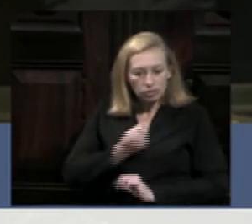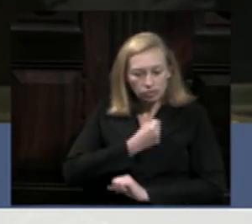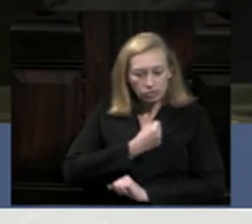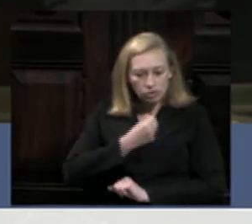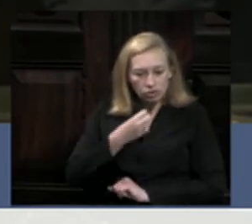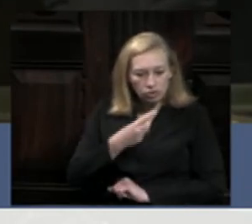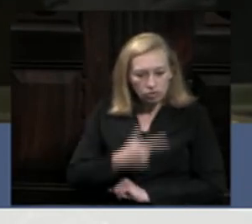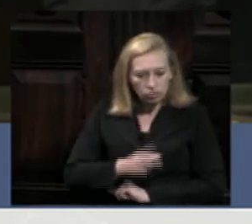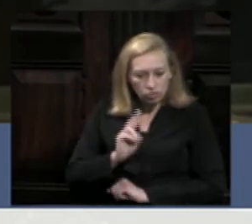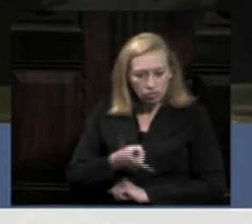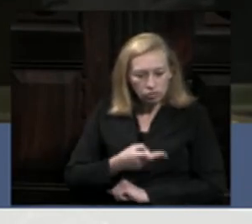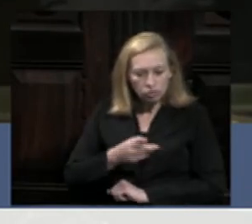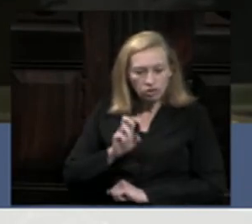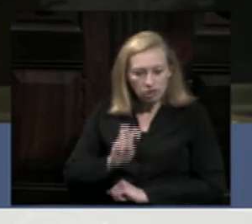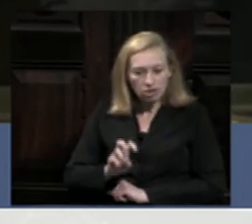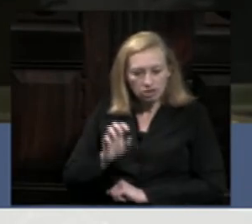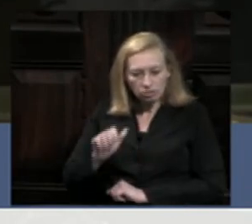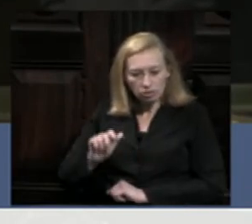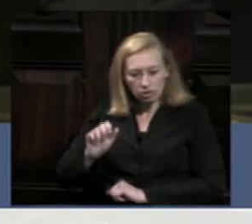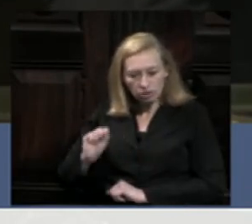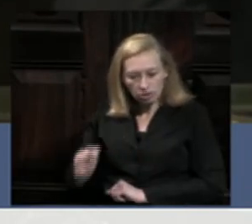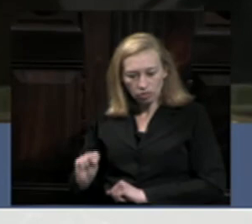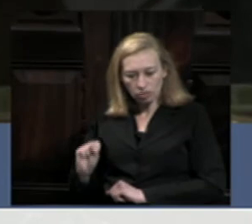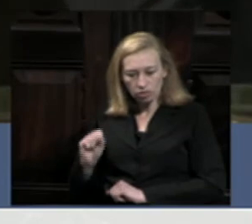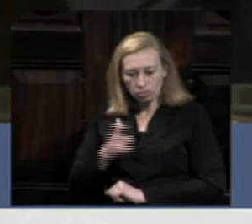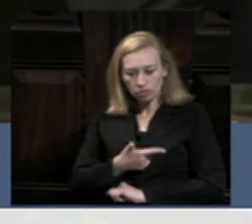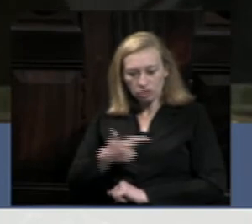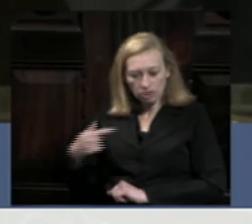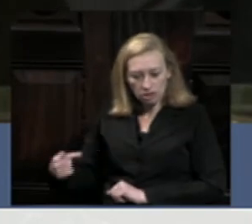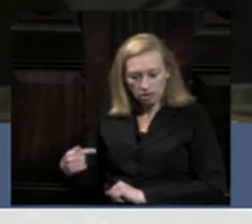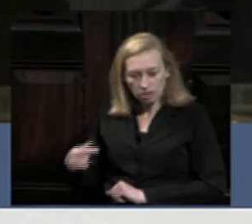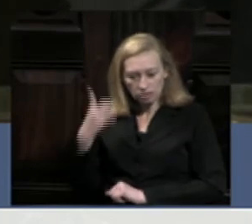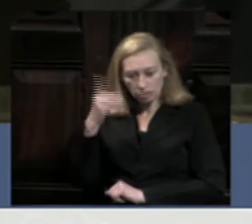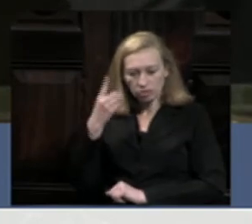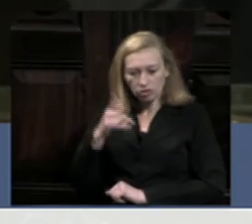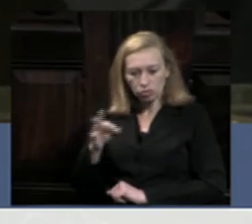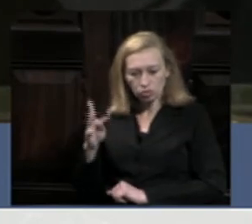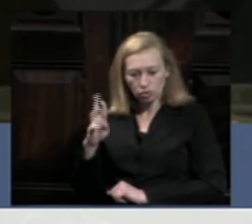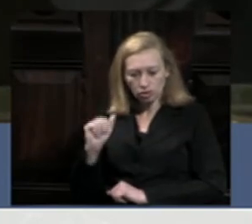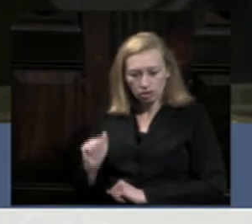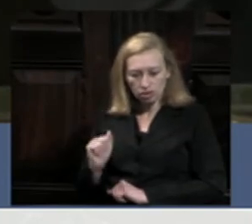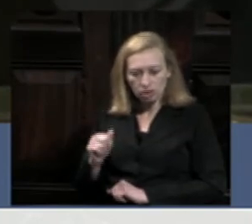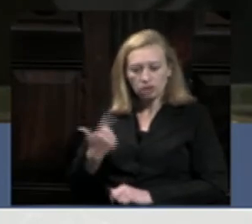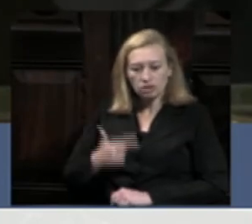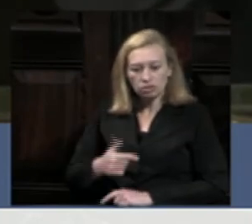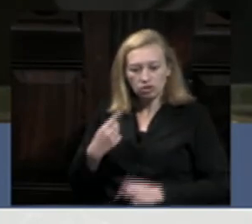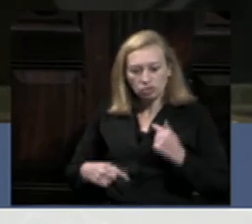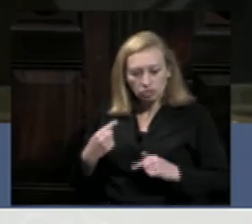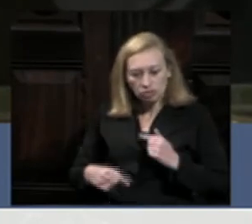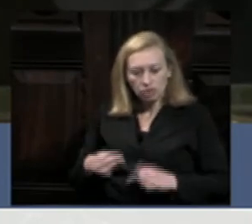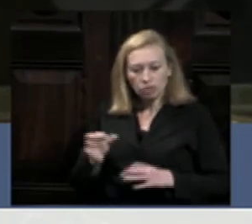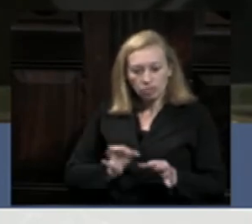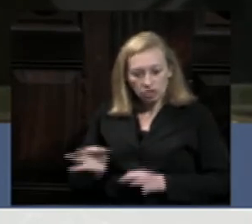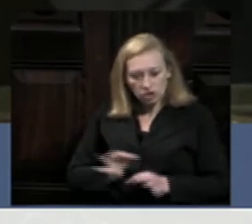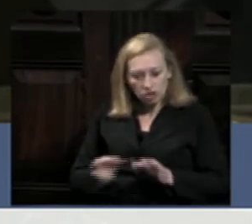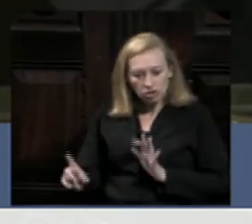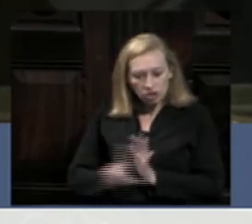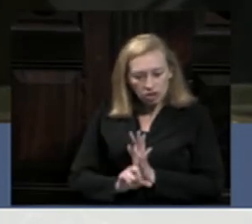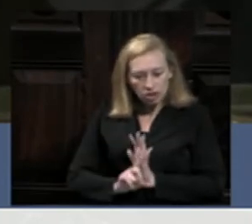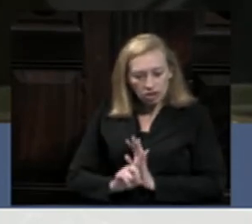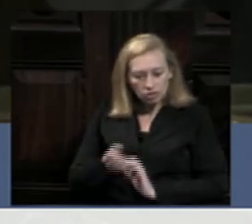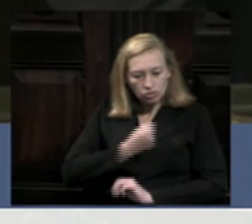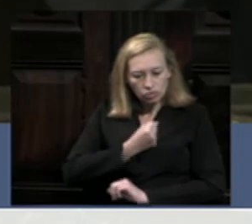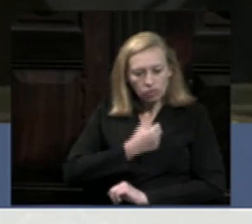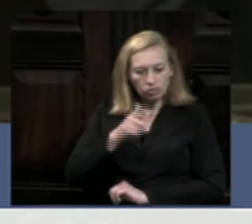número 2558-A de 2017, de autoria do deputado Gustavo Tutuca. Em segunda discussão, projeto de lei número